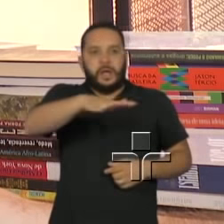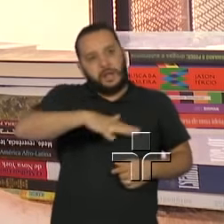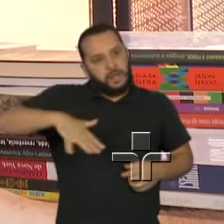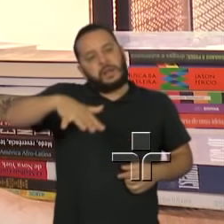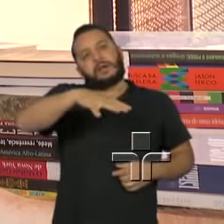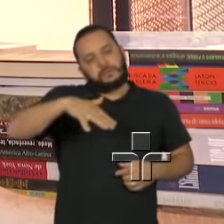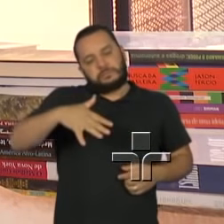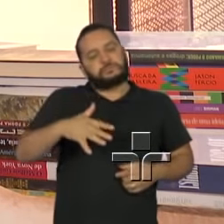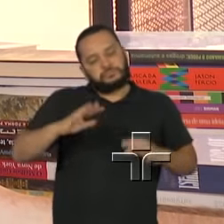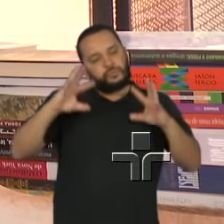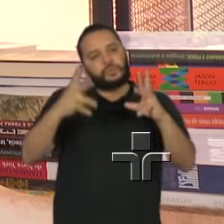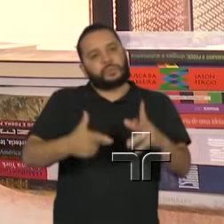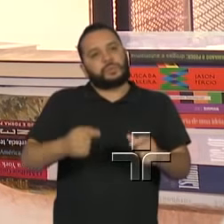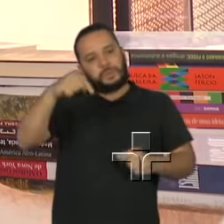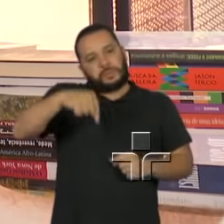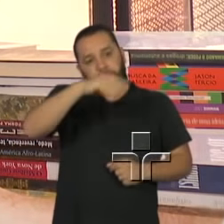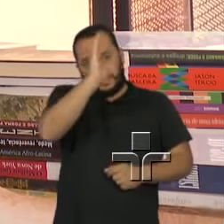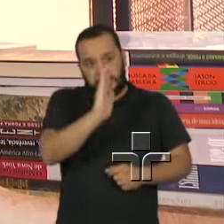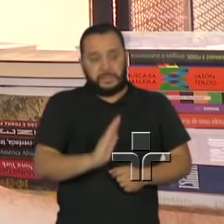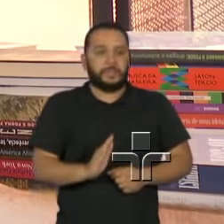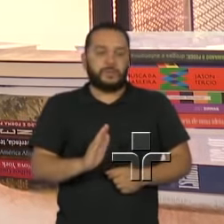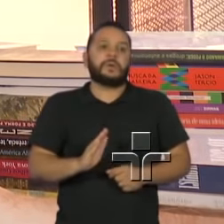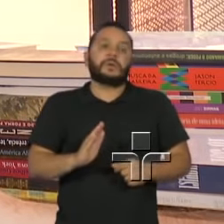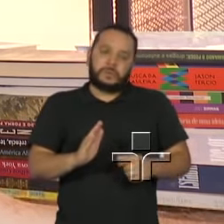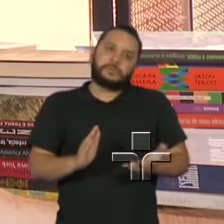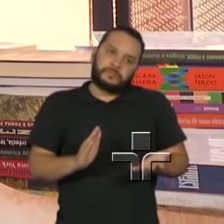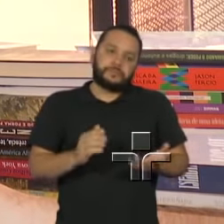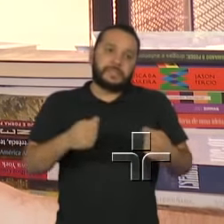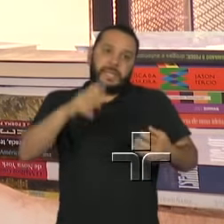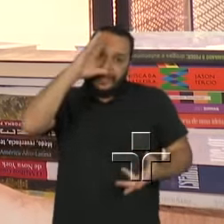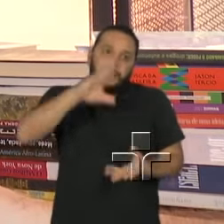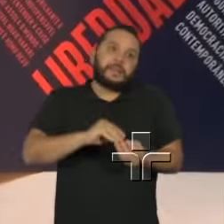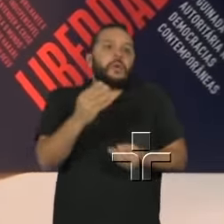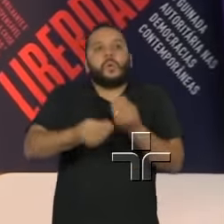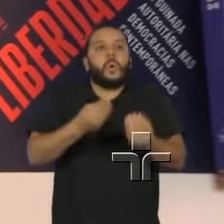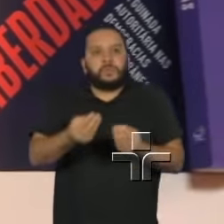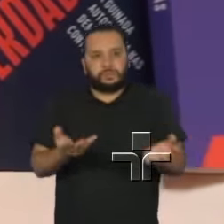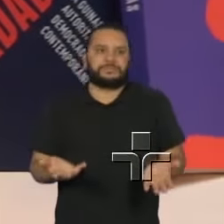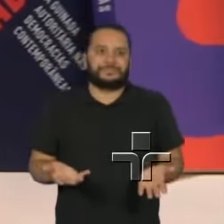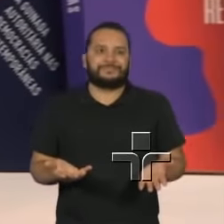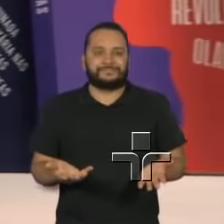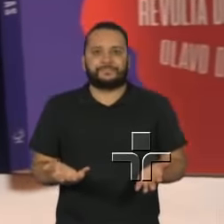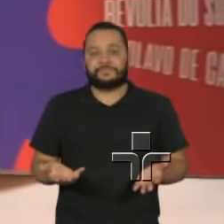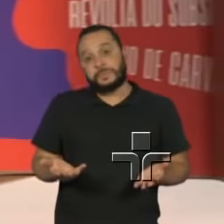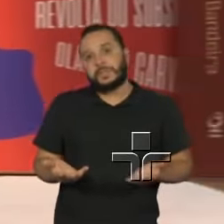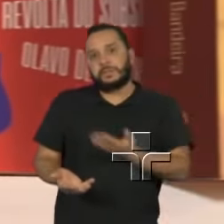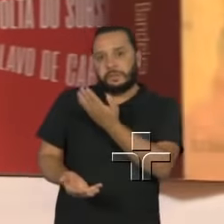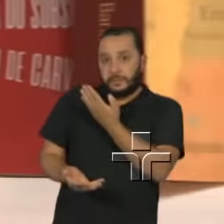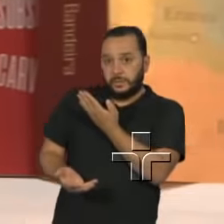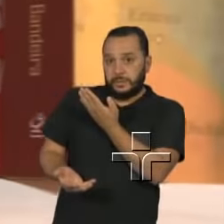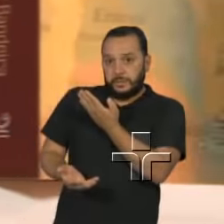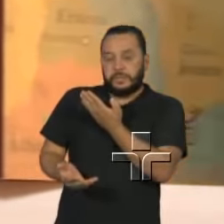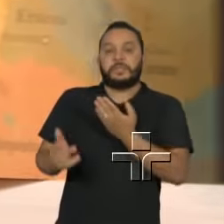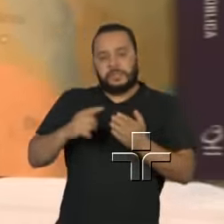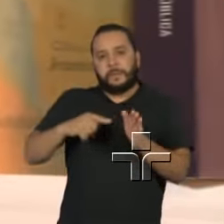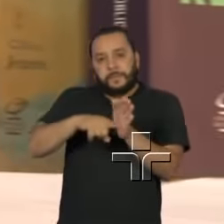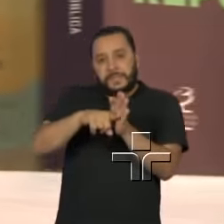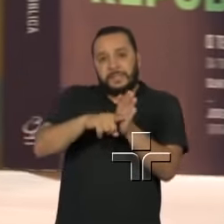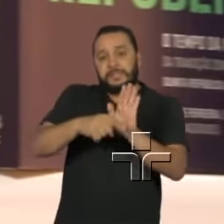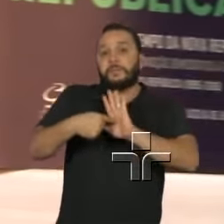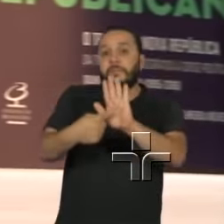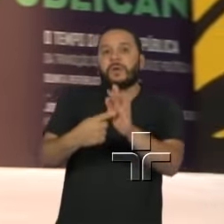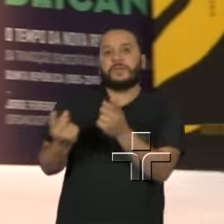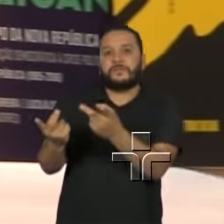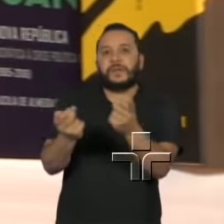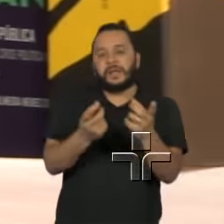para discutir vida política sem entender como é que nós chegamos aqui. Segundo a Nielsen Bookscan, as vendas de